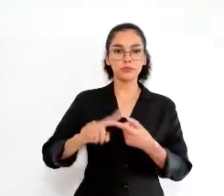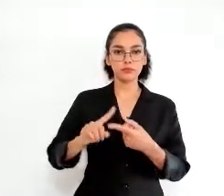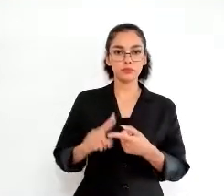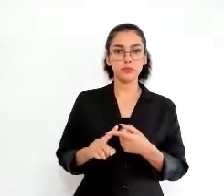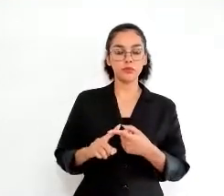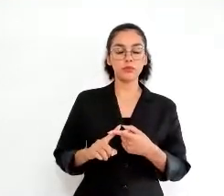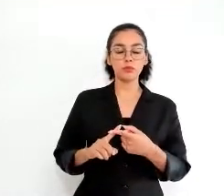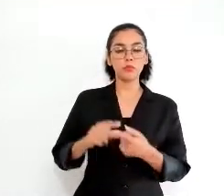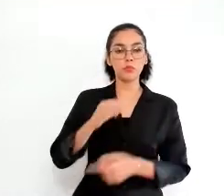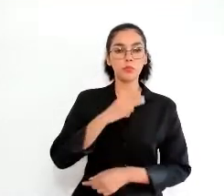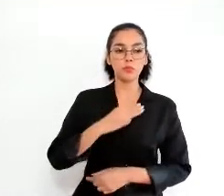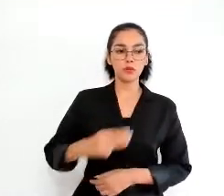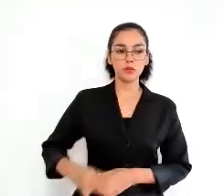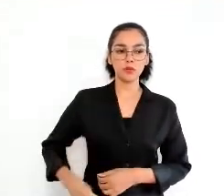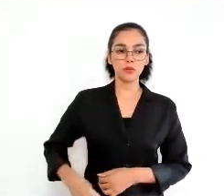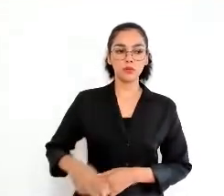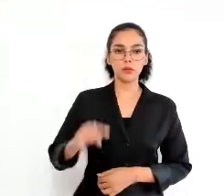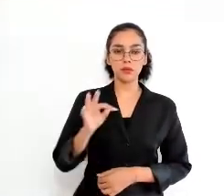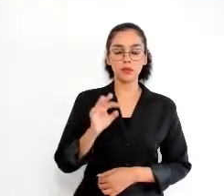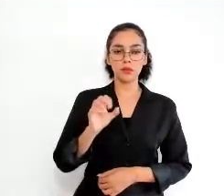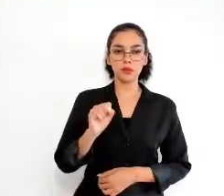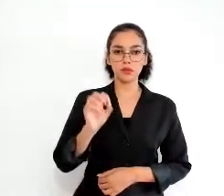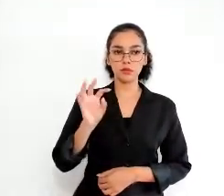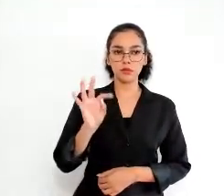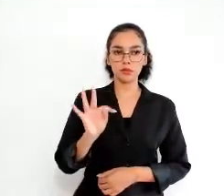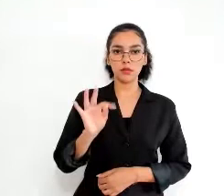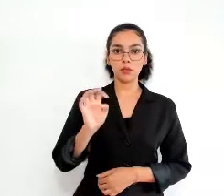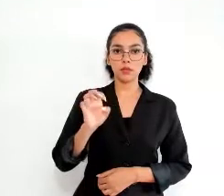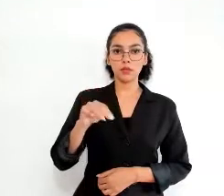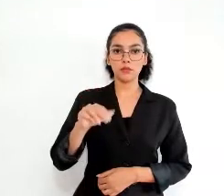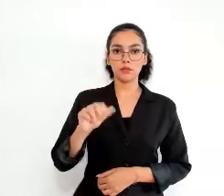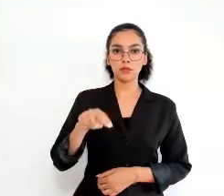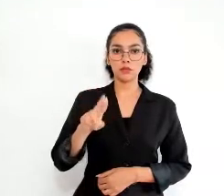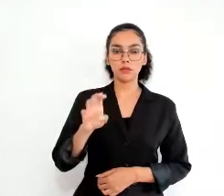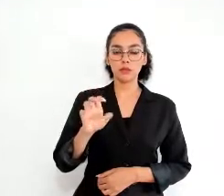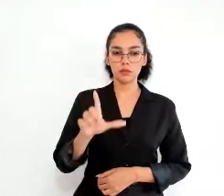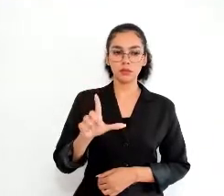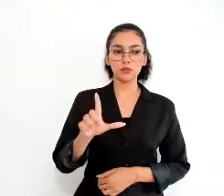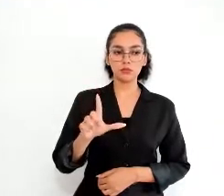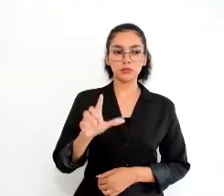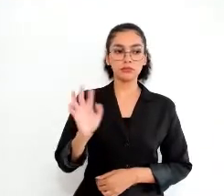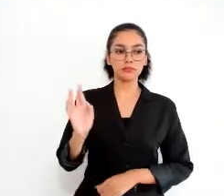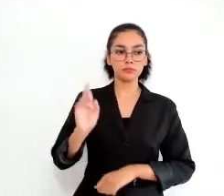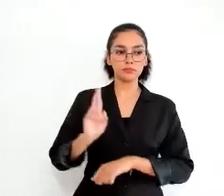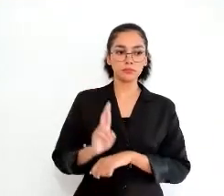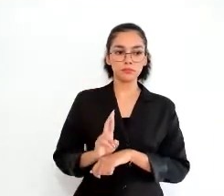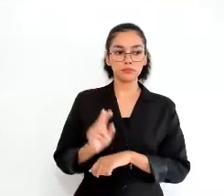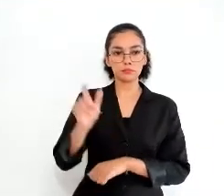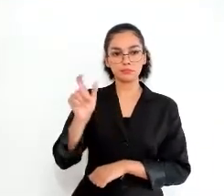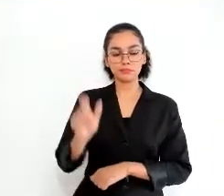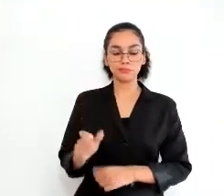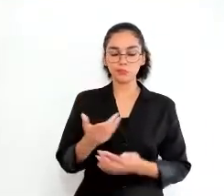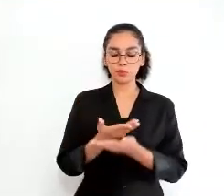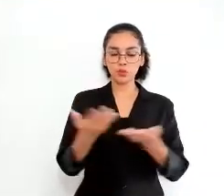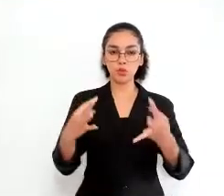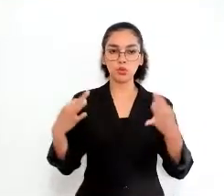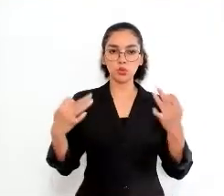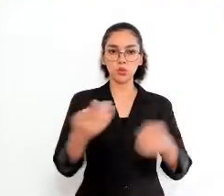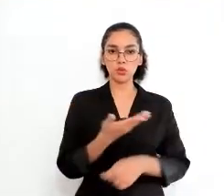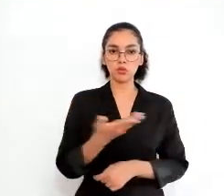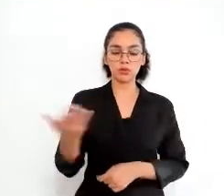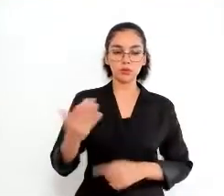ministro do TST, Emanuel Pereira. Em nome de quem, cumprimento todas as demais